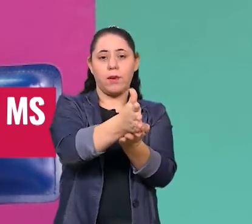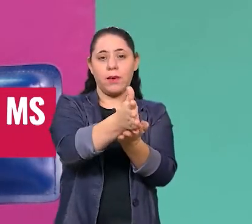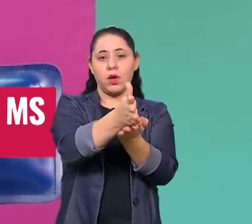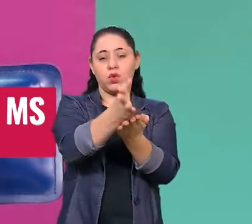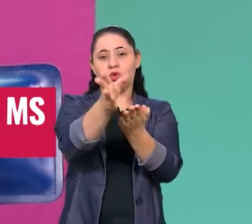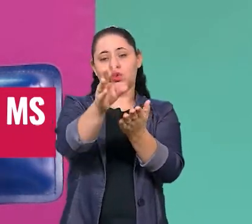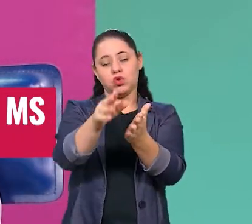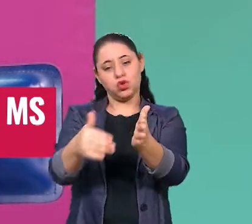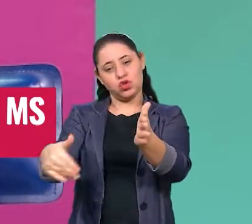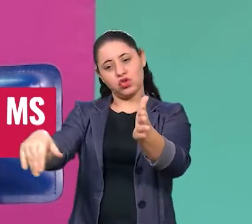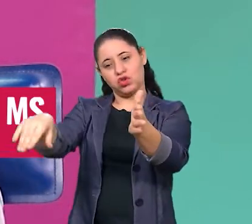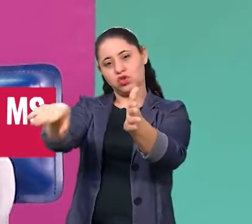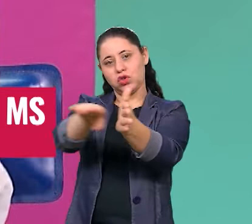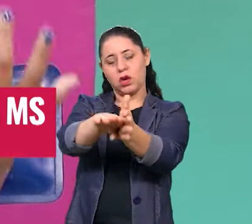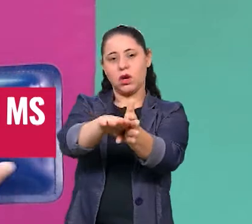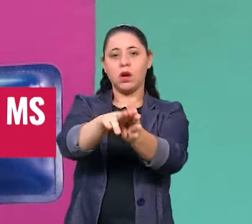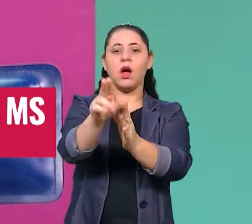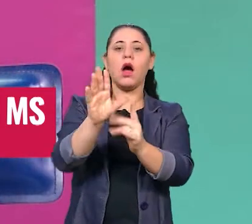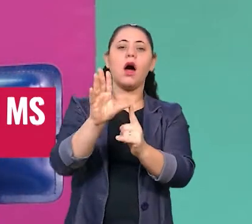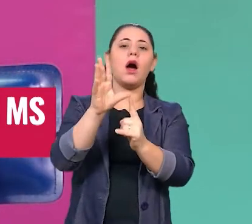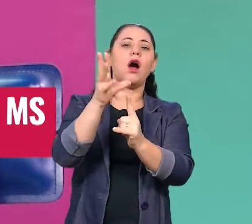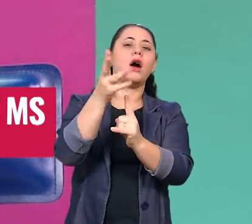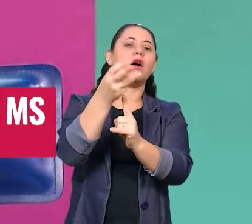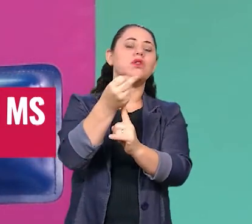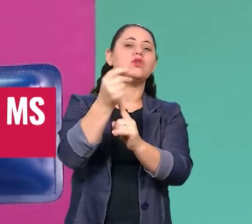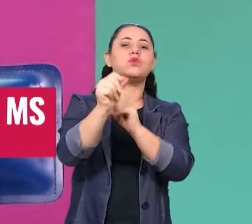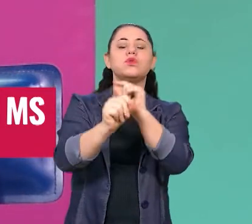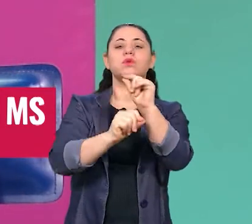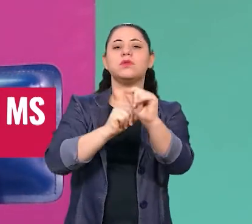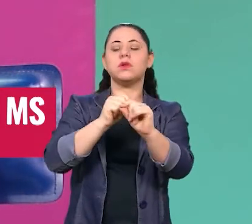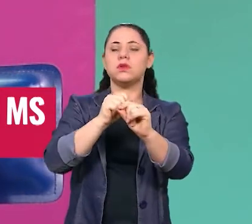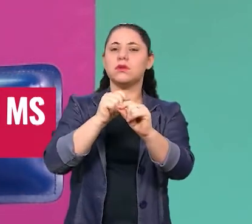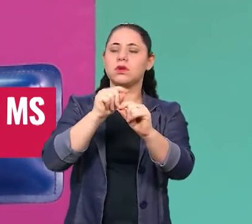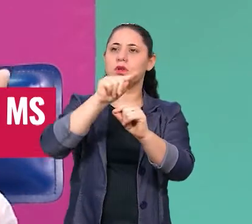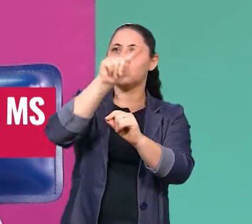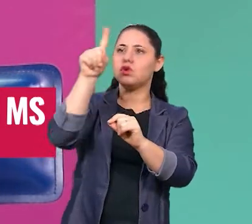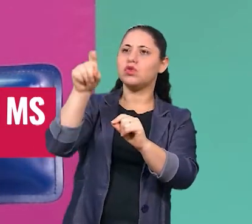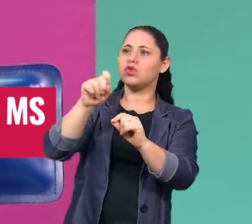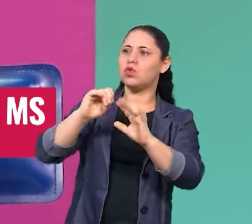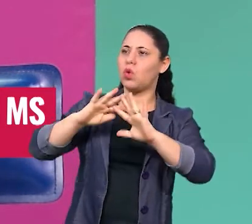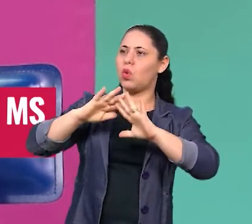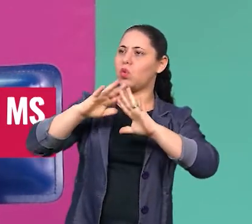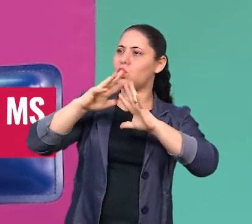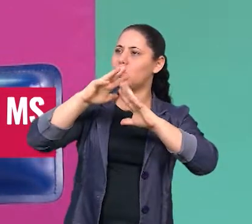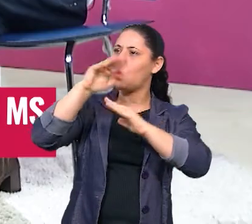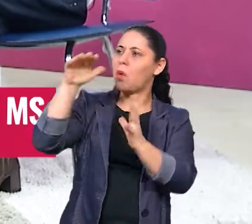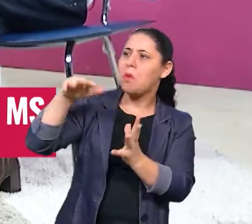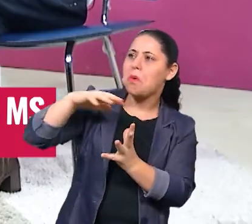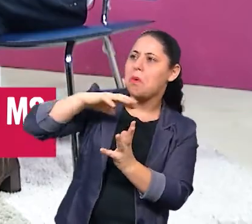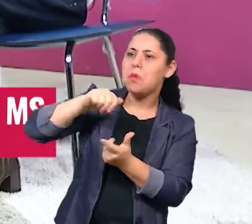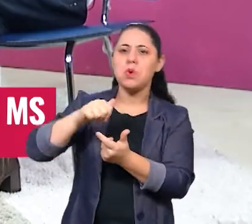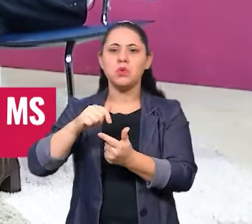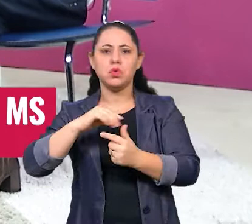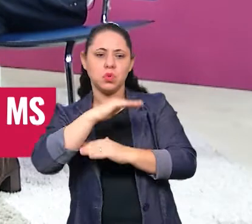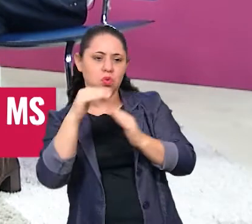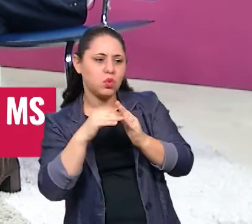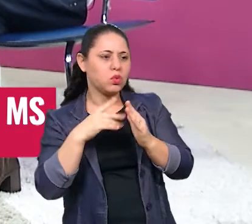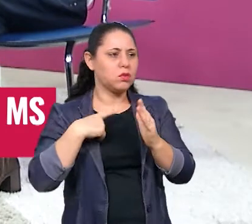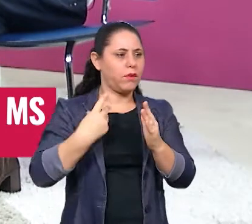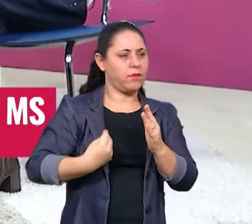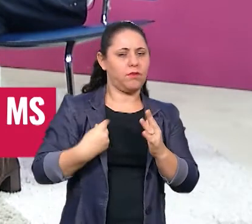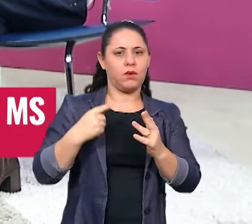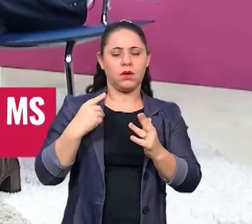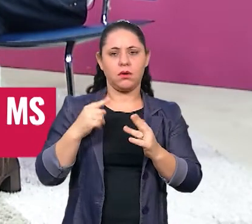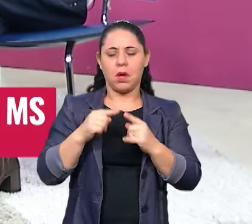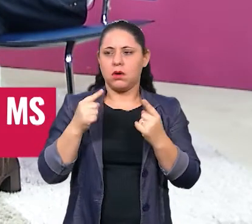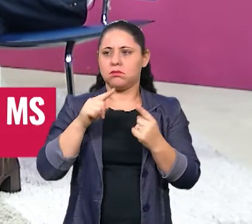arte mesmo, ela é questionar tudo que está em nossa volta, o mundo e várias situações. Mas eu